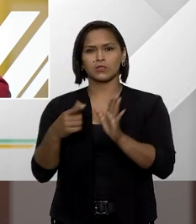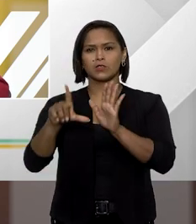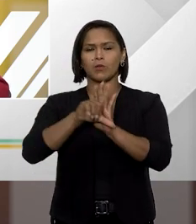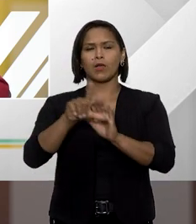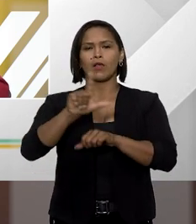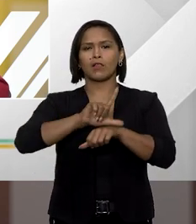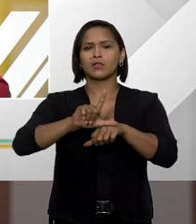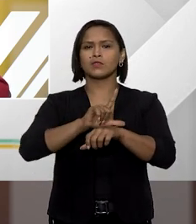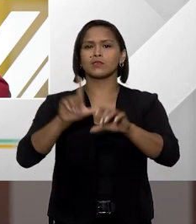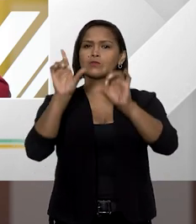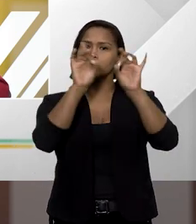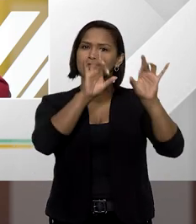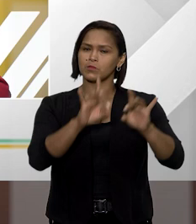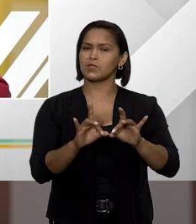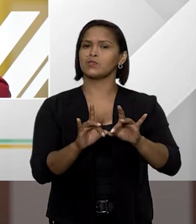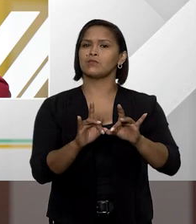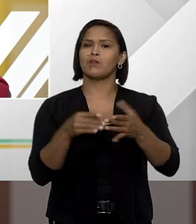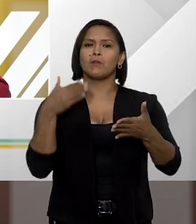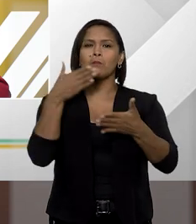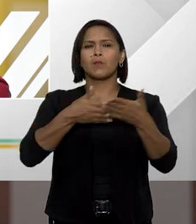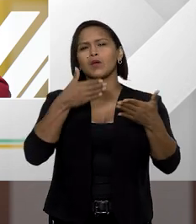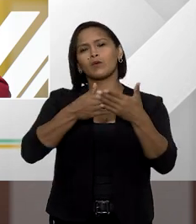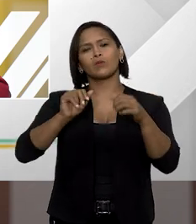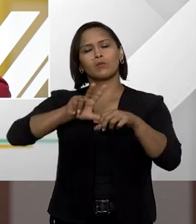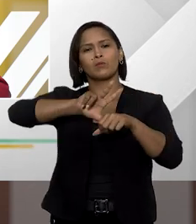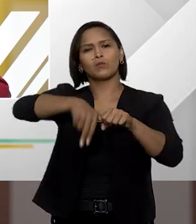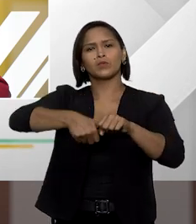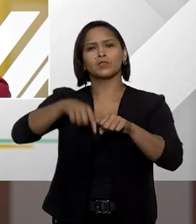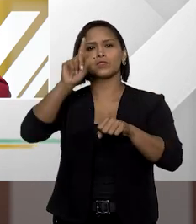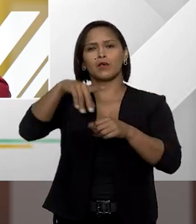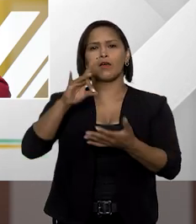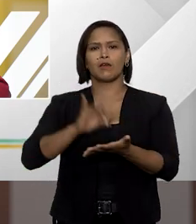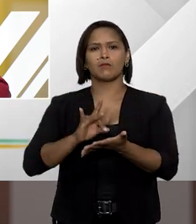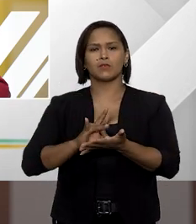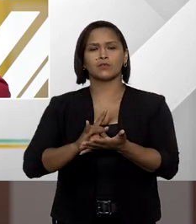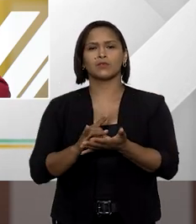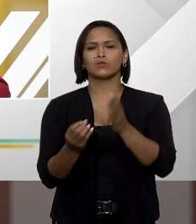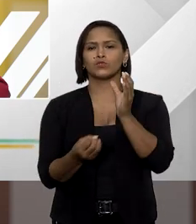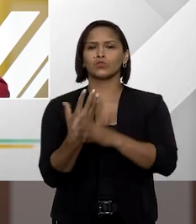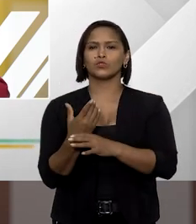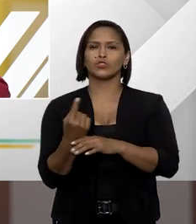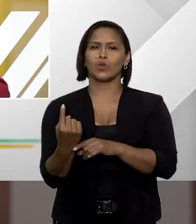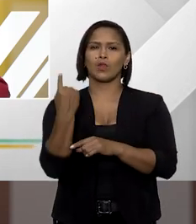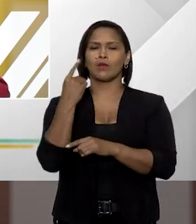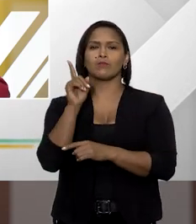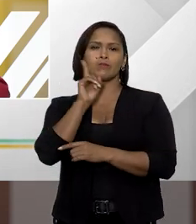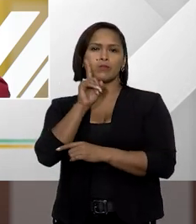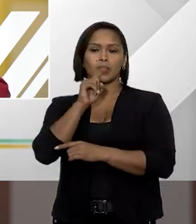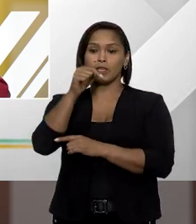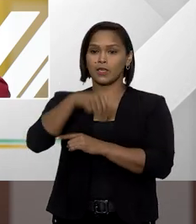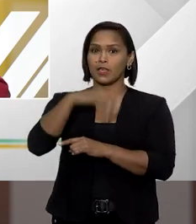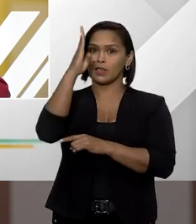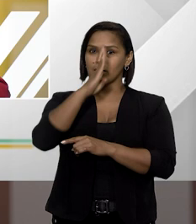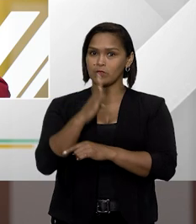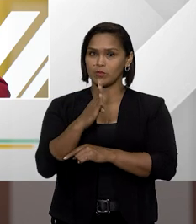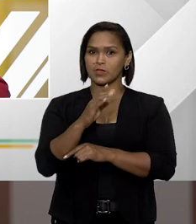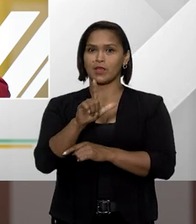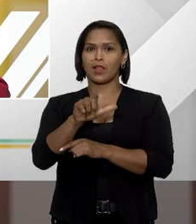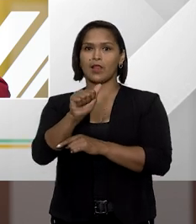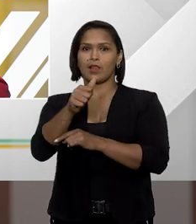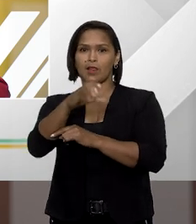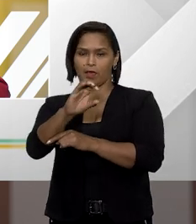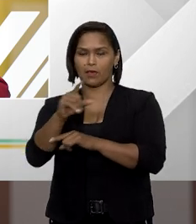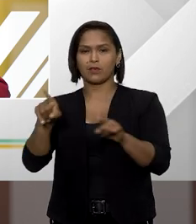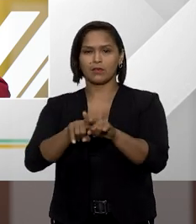de uma legislação específica para coibir a corrupção, na verdade, surgiu lá nos Estados Unidos e aqui no Brasil a LAC,